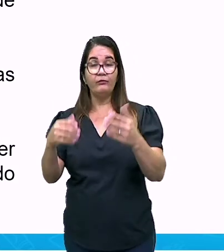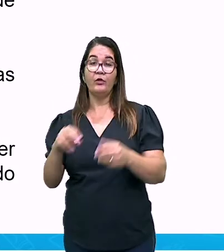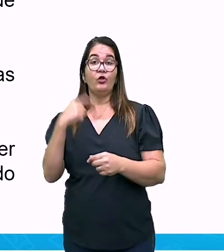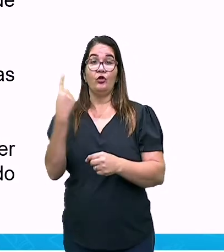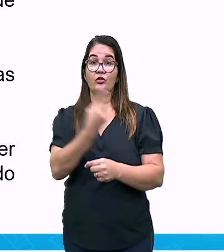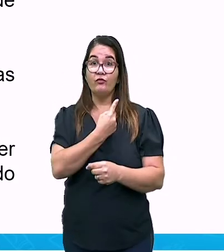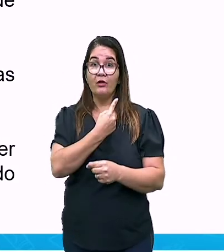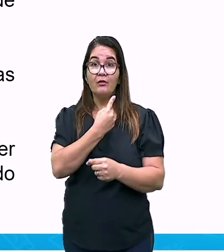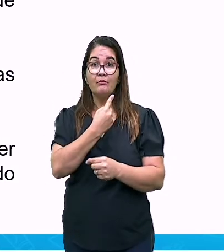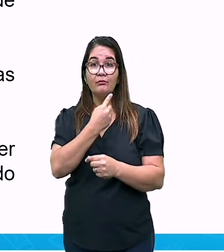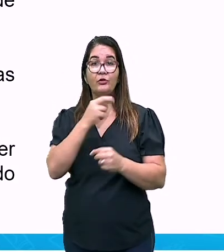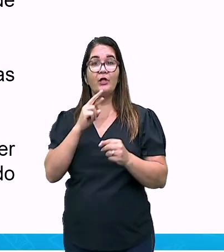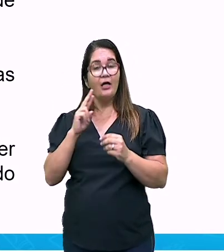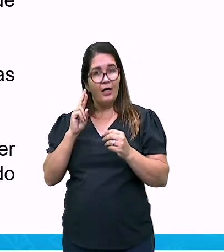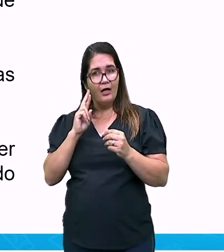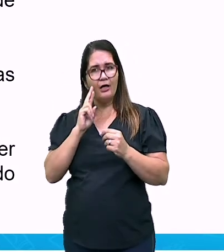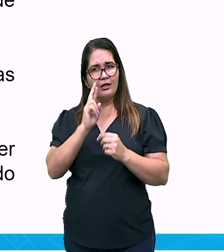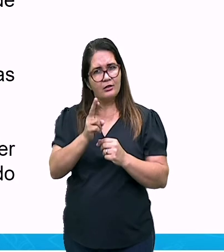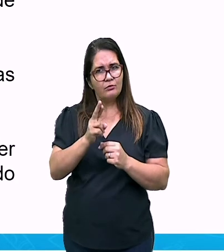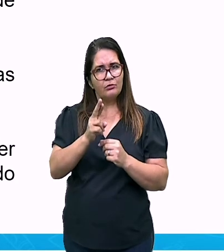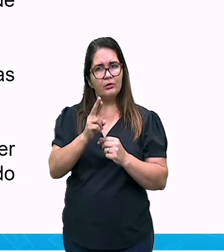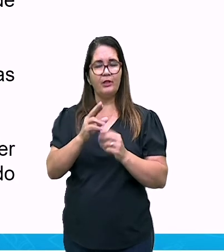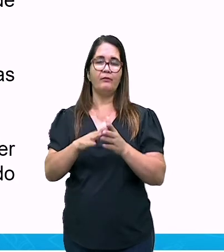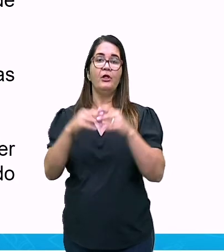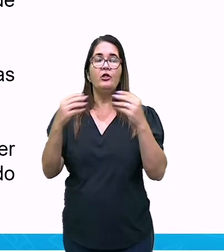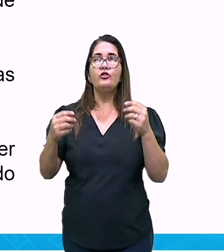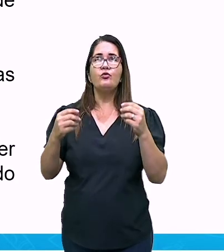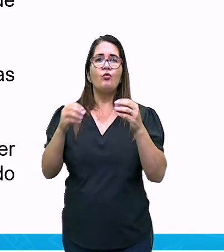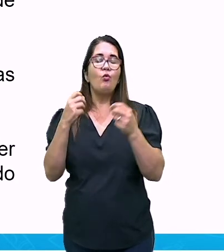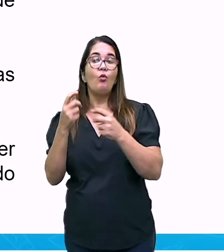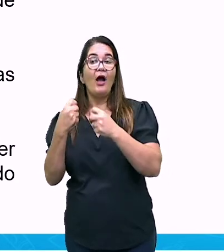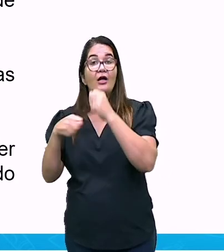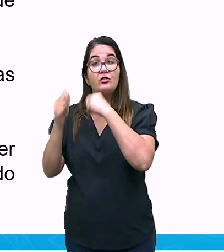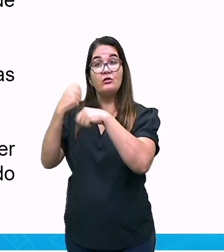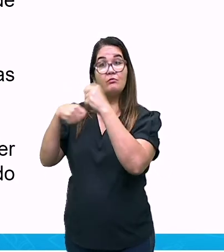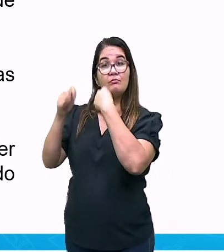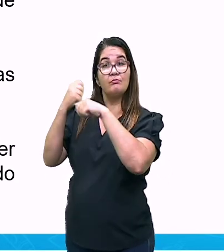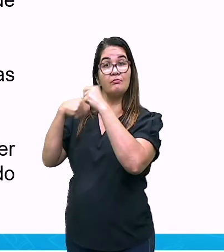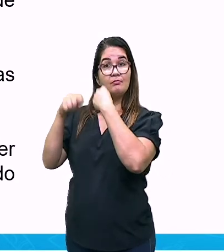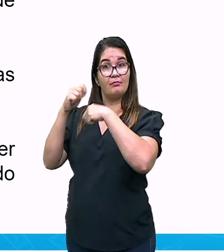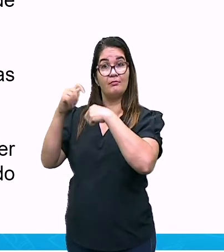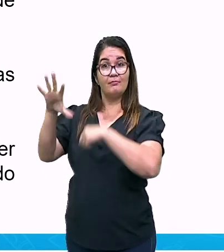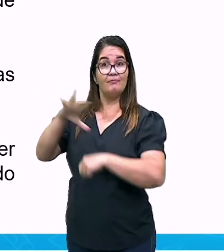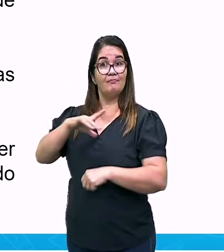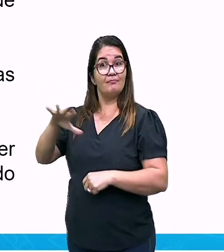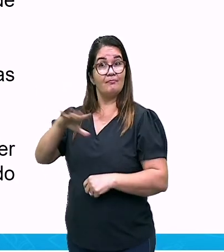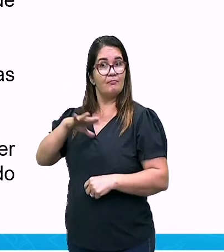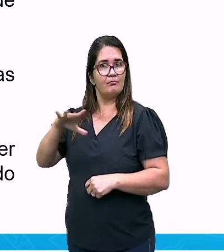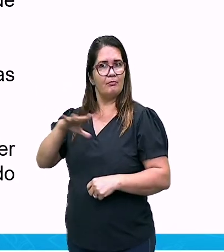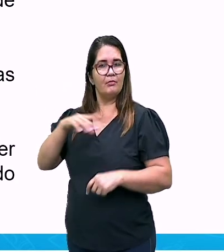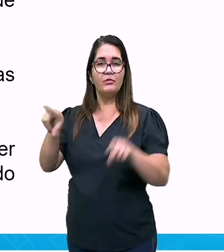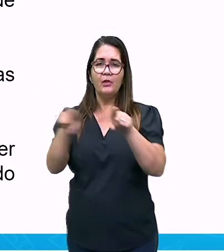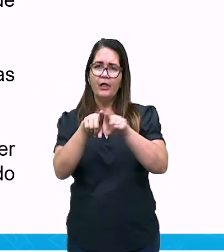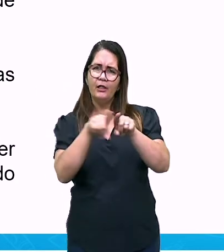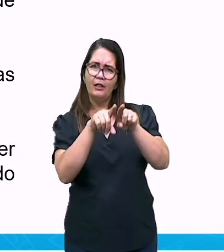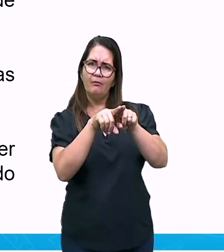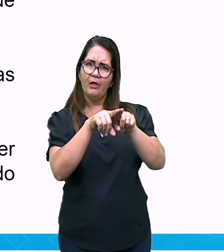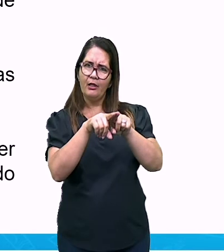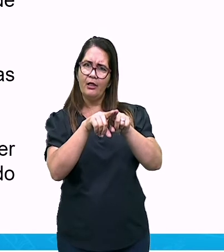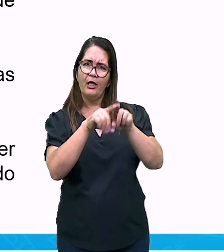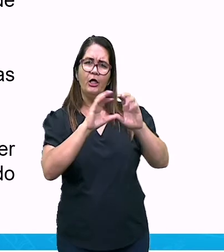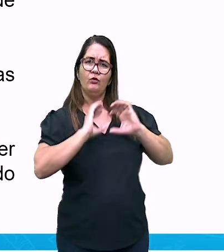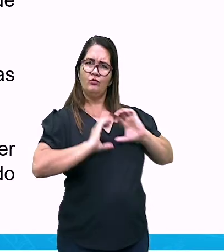Tudo que se associa à administração da cidade e tudo que estiver relacionado à vida dos